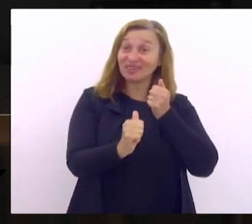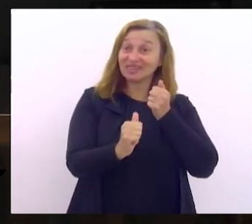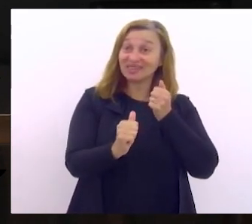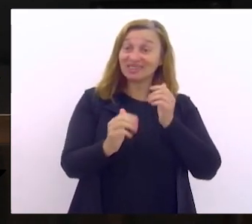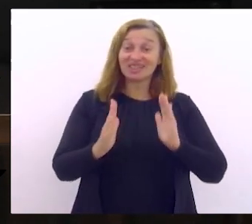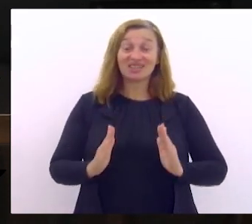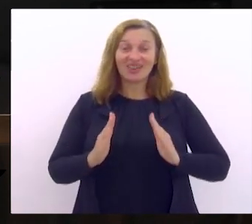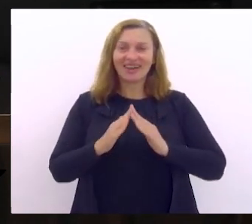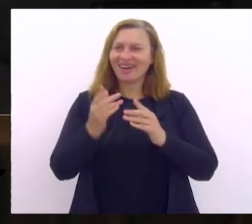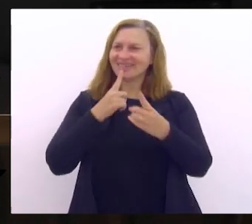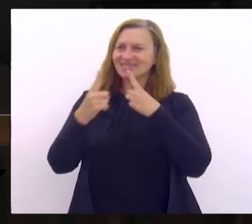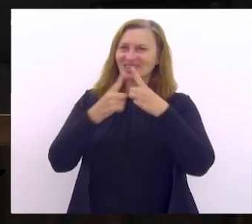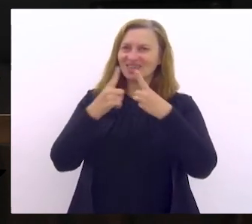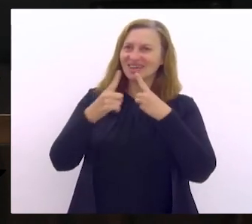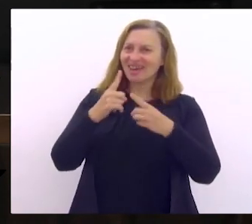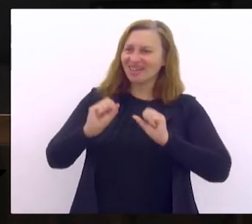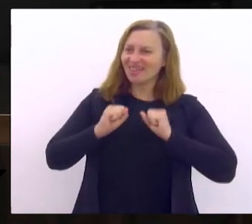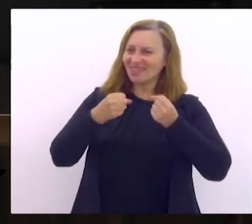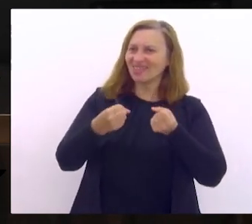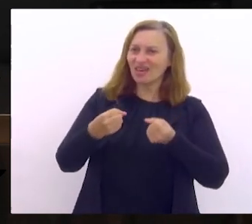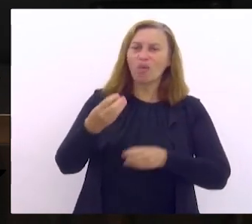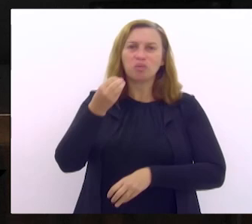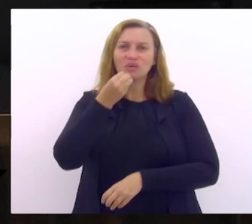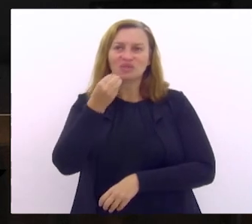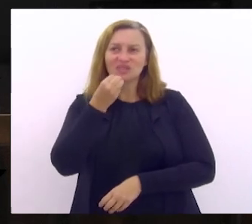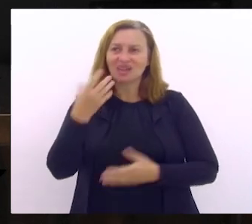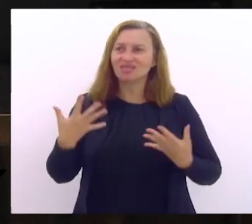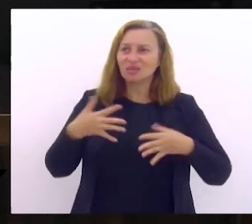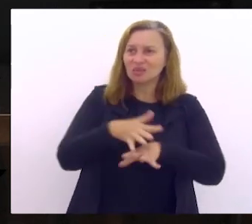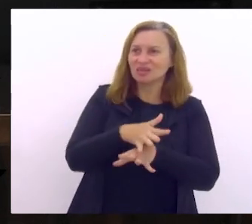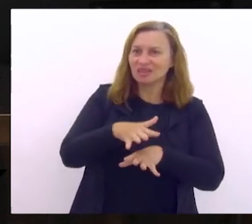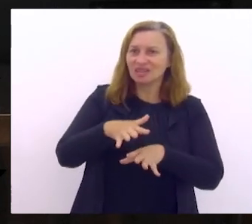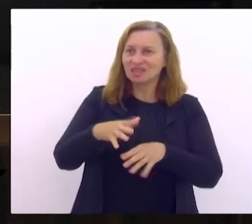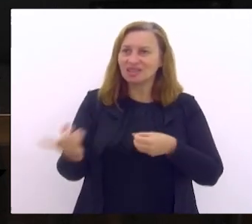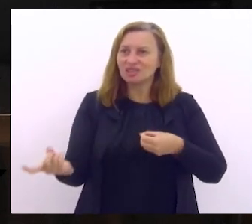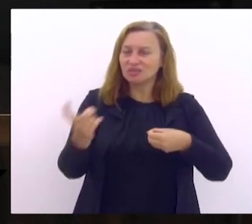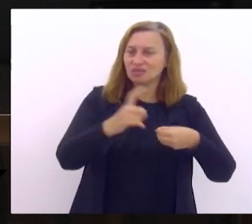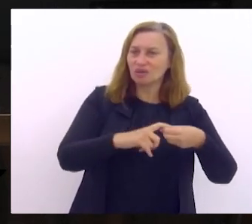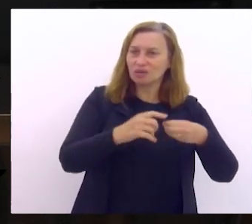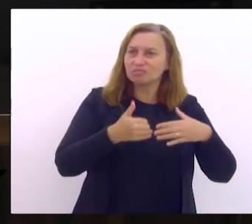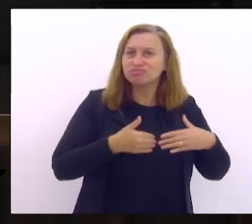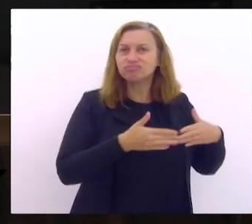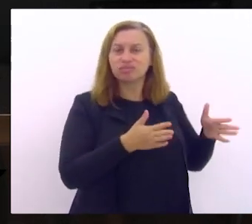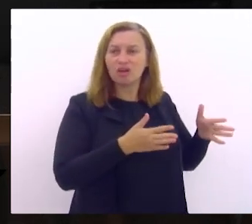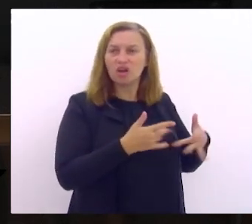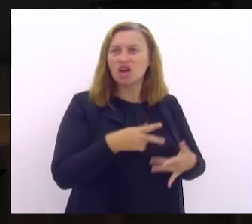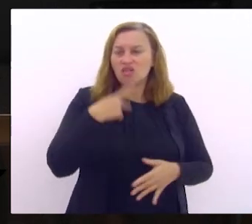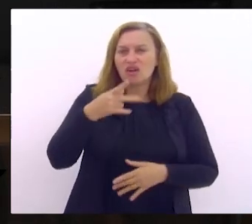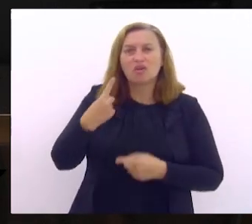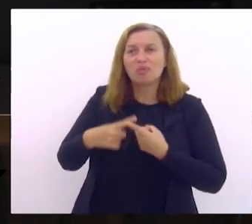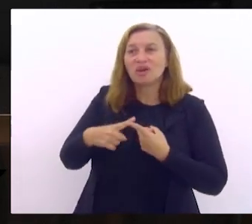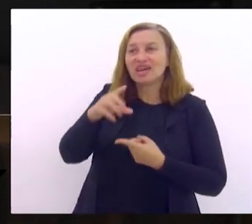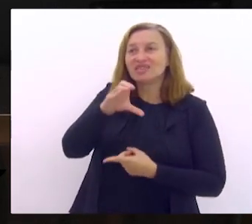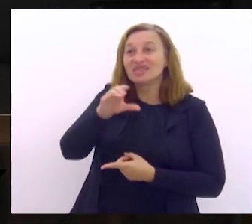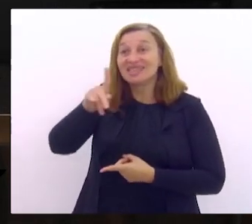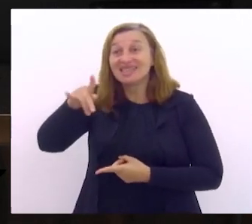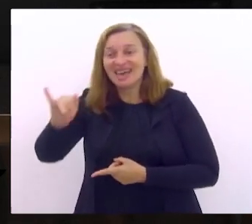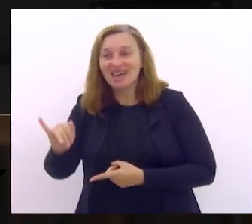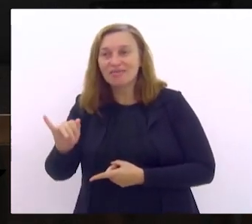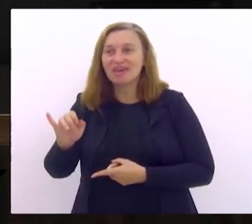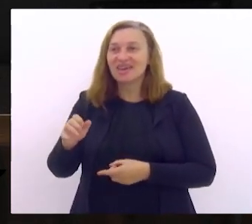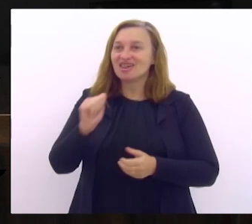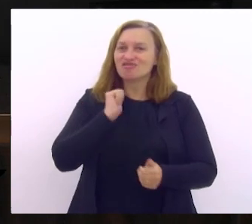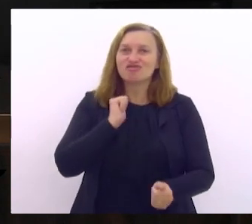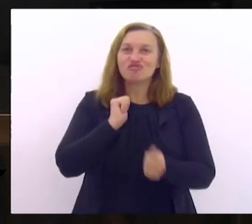para defender a oportunidade, a inclusão e a reconstrução. Eu falo isso porque no CIEP a gente praticava o